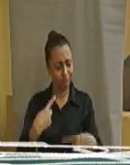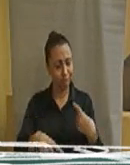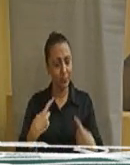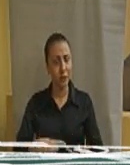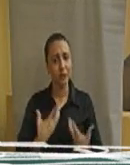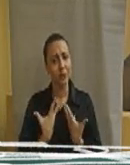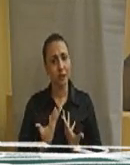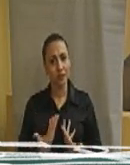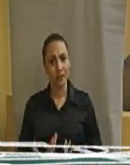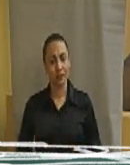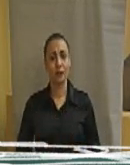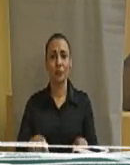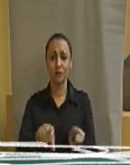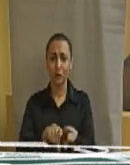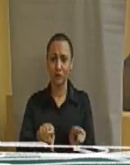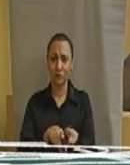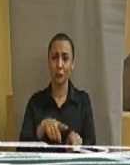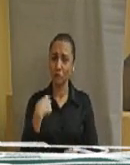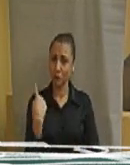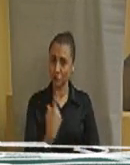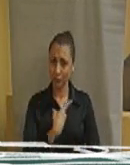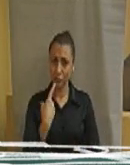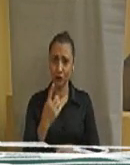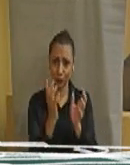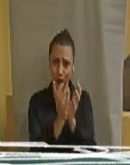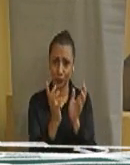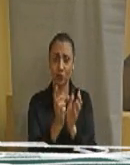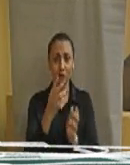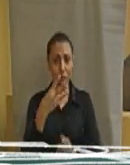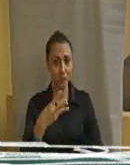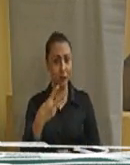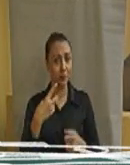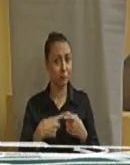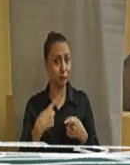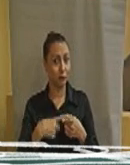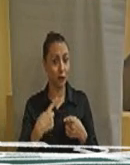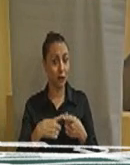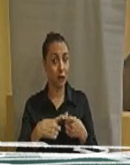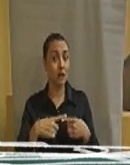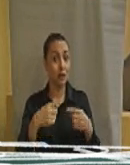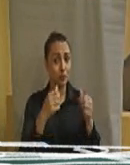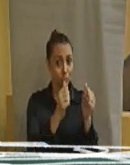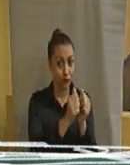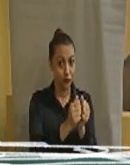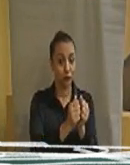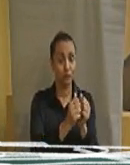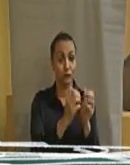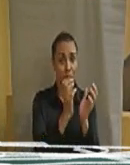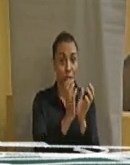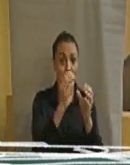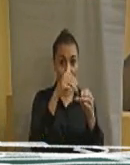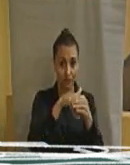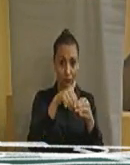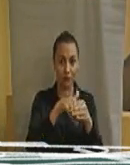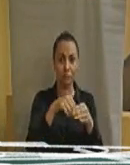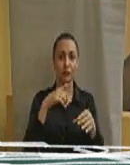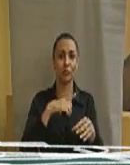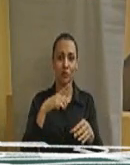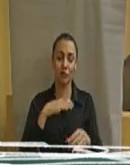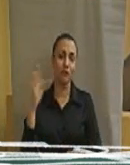Isso é especialmente para nós, da chapa 3, que além da campanha, ainda mantivemos a nossa universidade